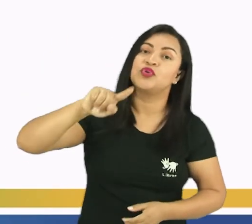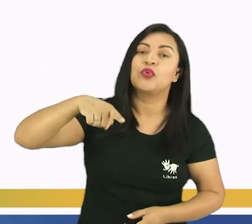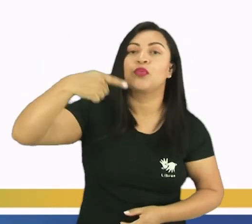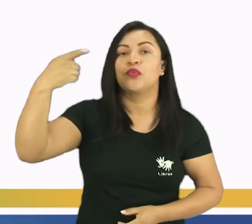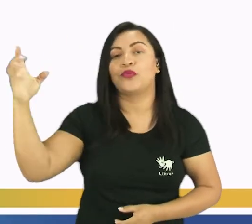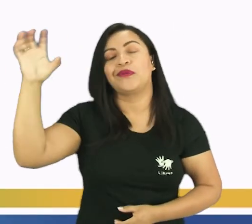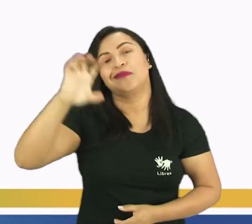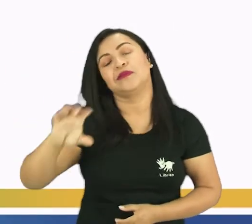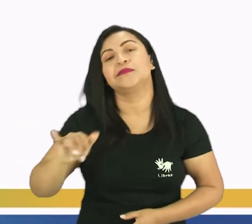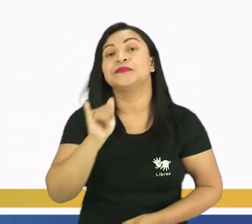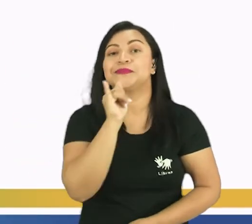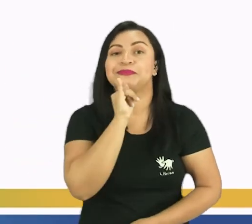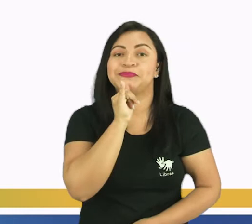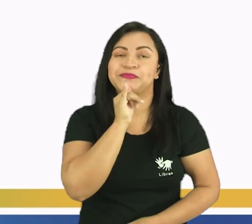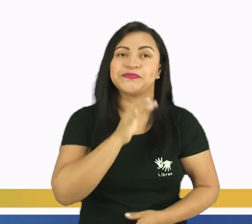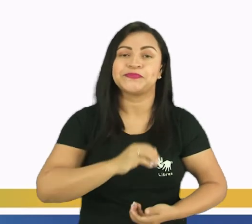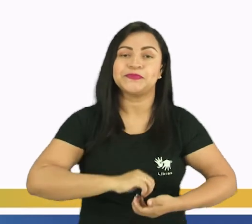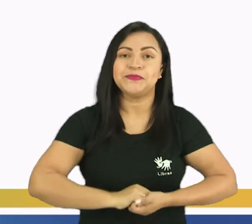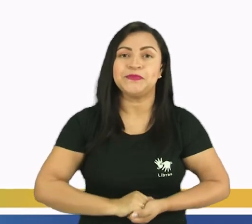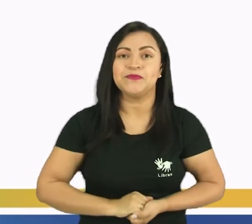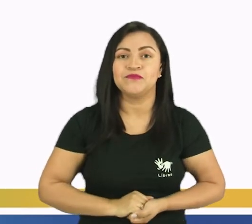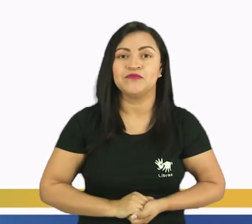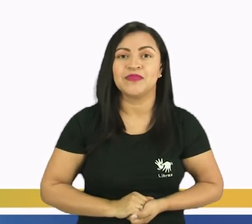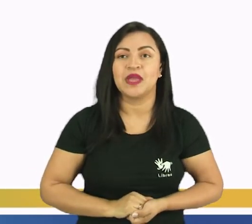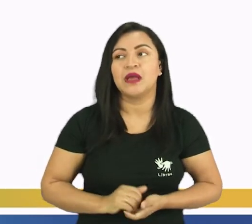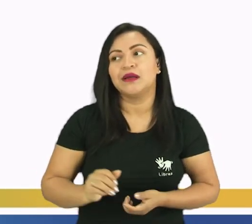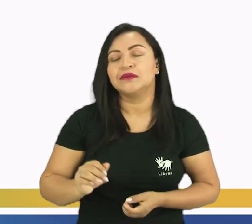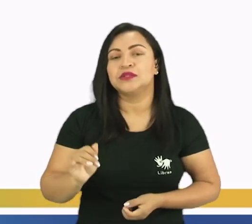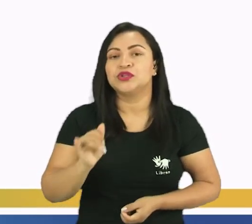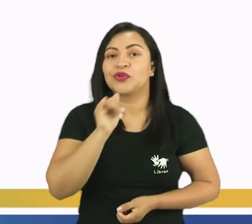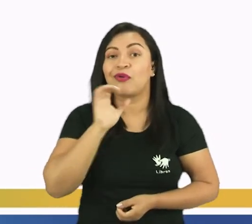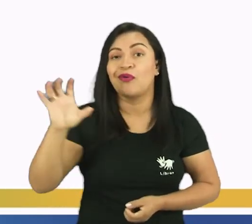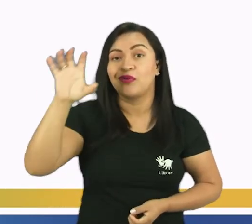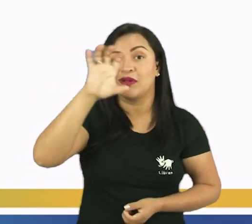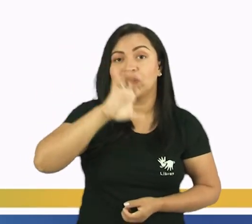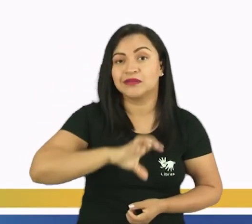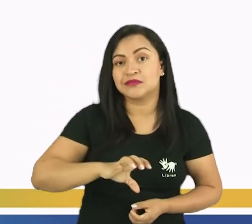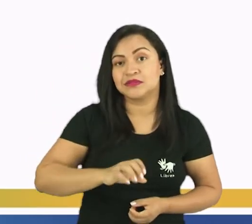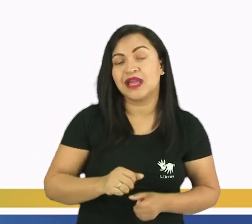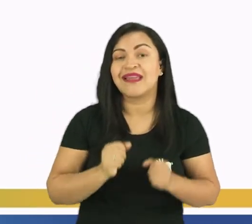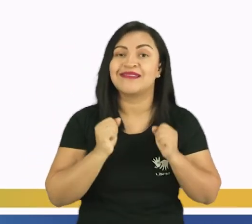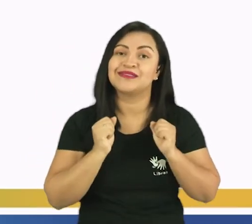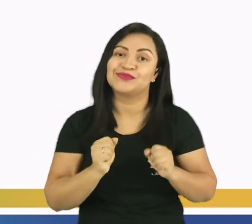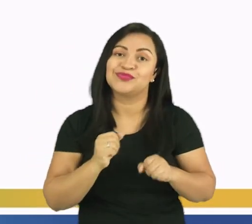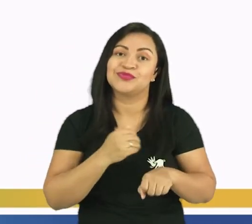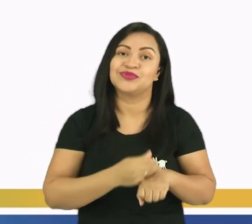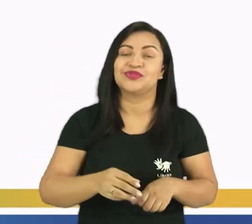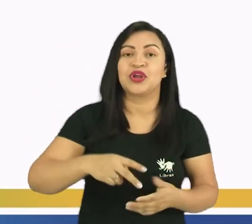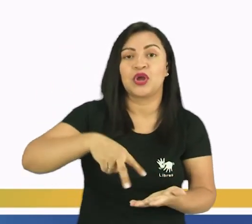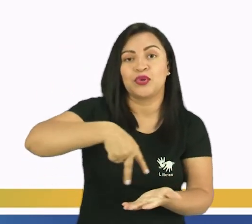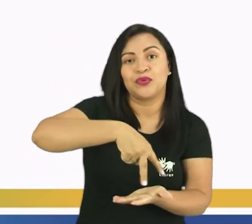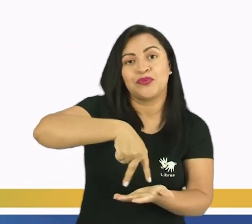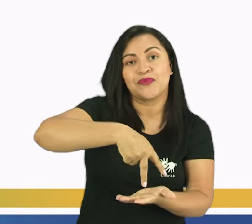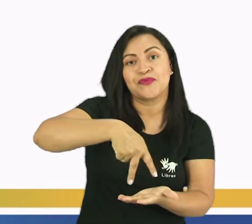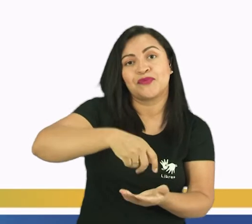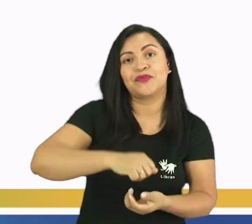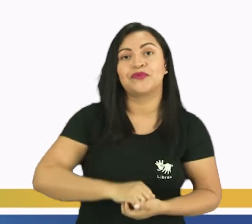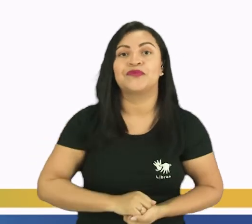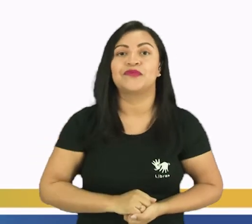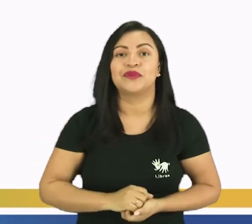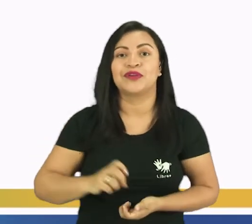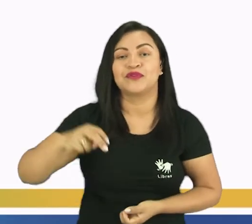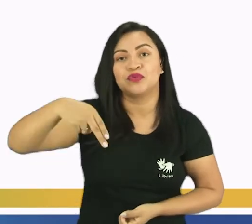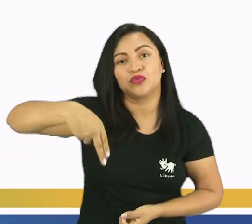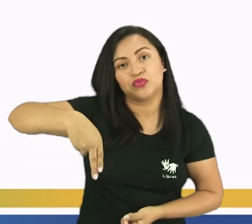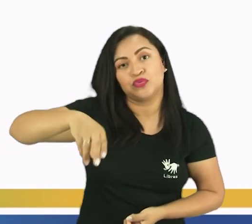Por exemplo, em determinada região do centro-oeste, eles podem praticar o frevo, que veio do centro-oeste.